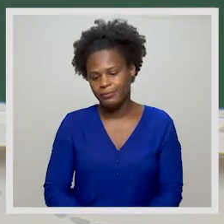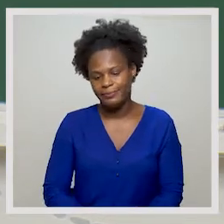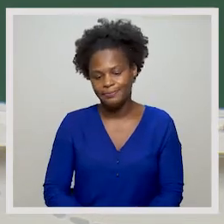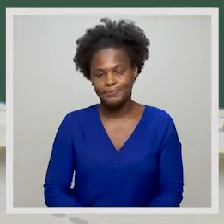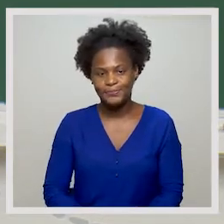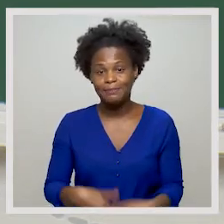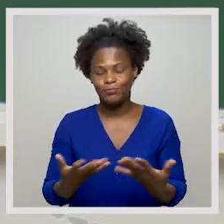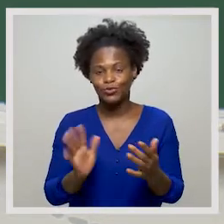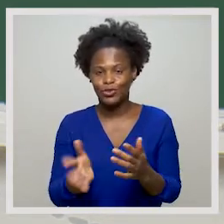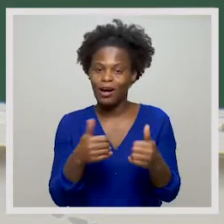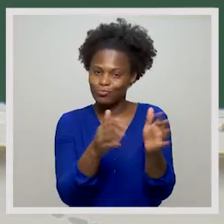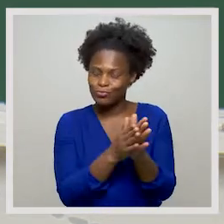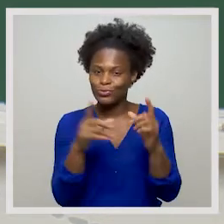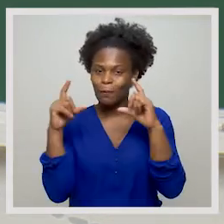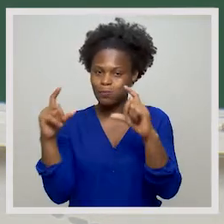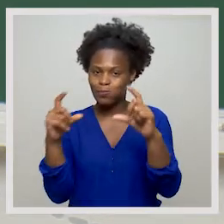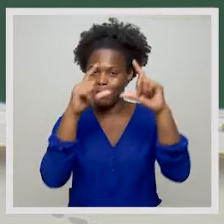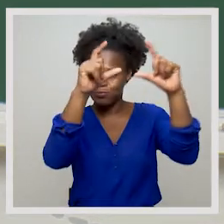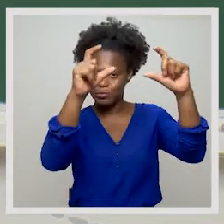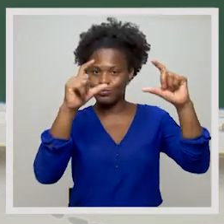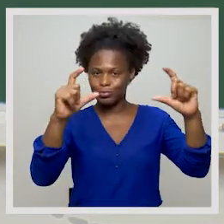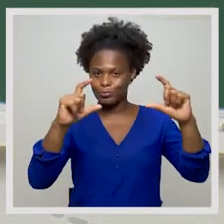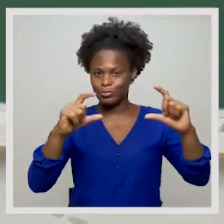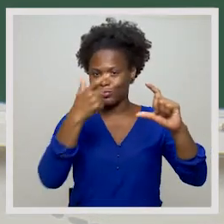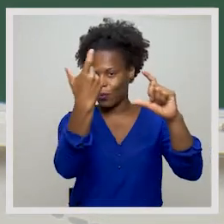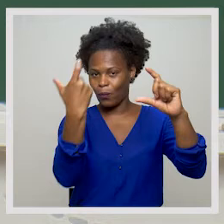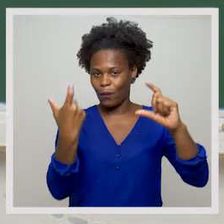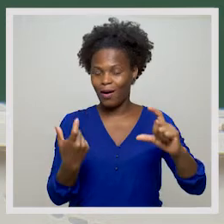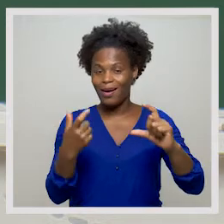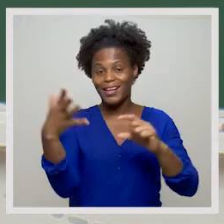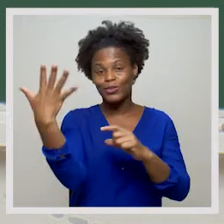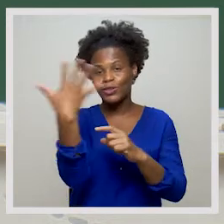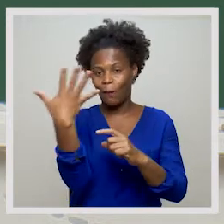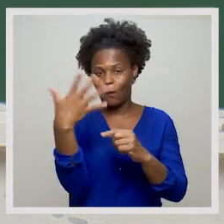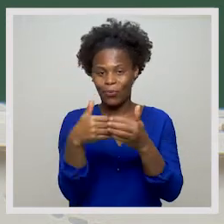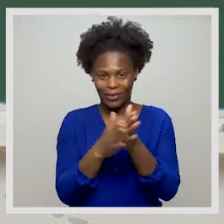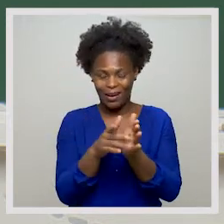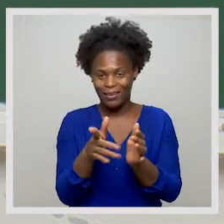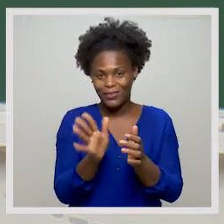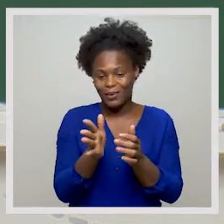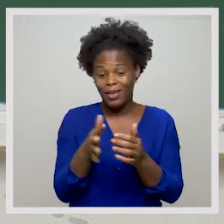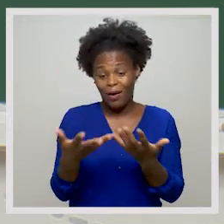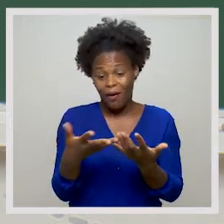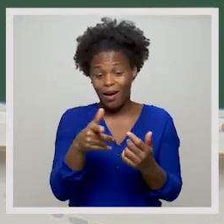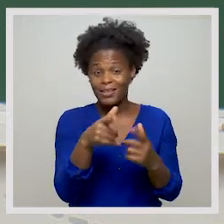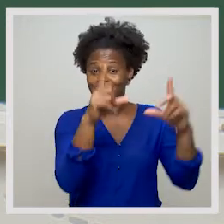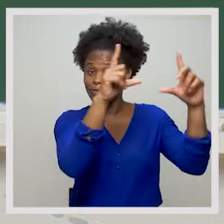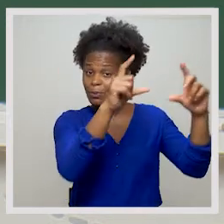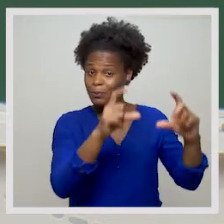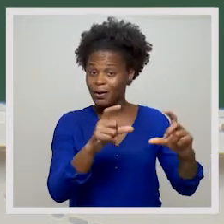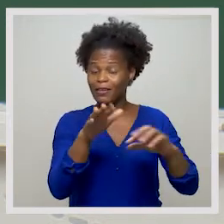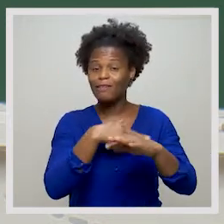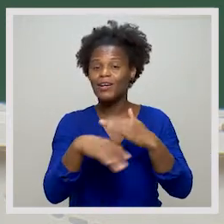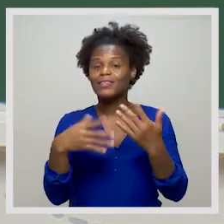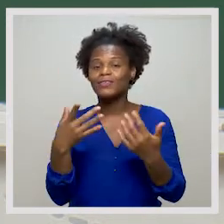175. Já temos formado as nossas 5 classes. Vamos apanhar essas